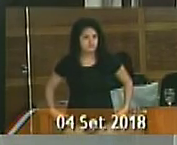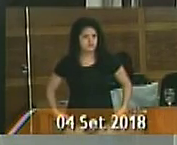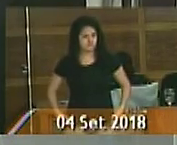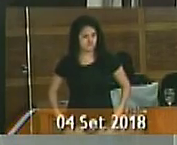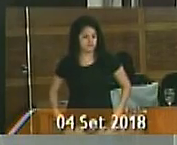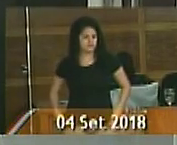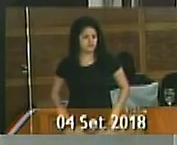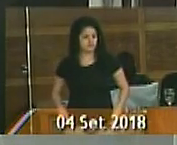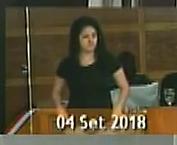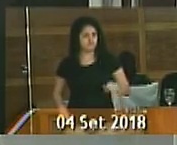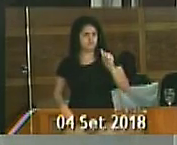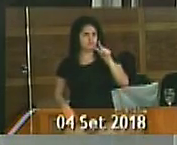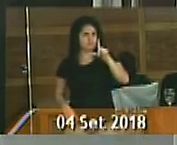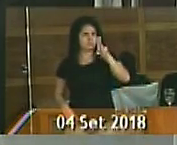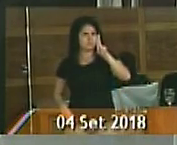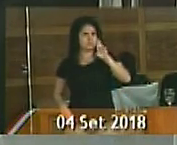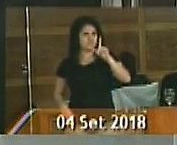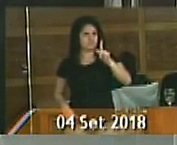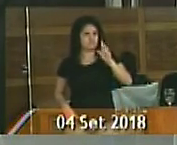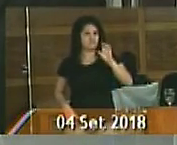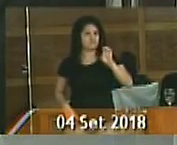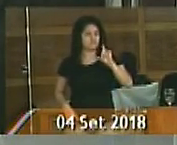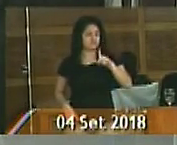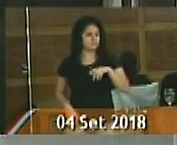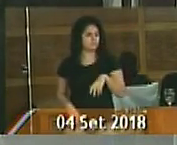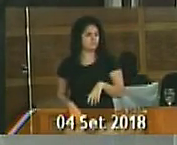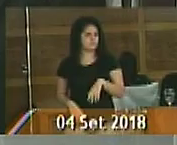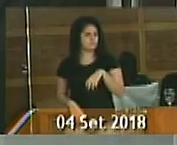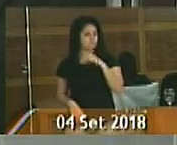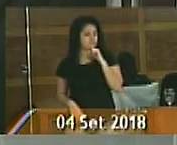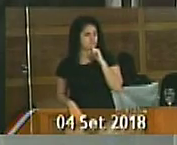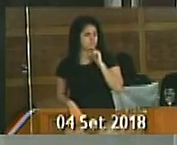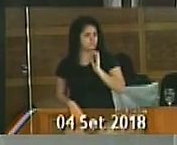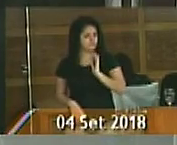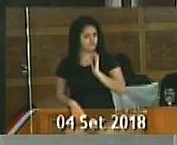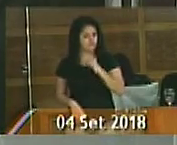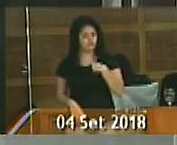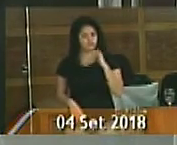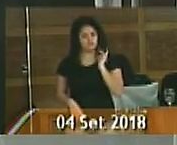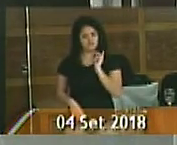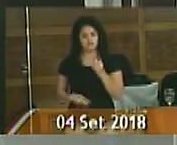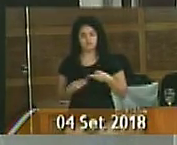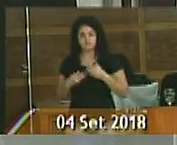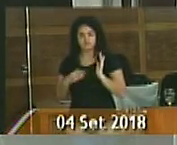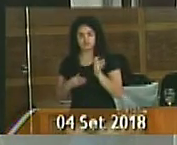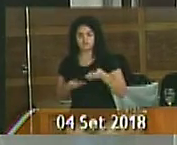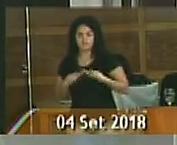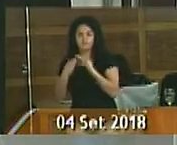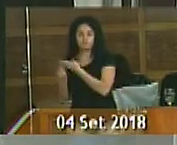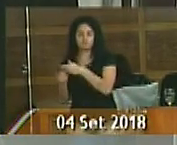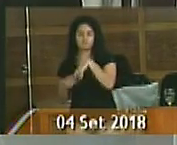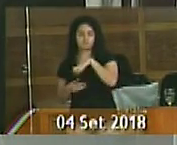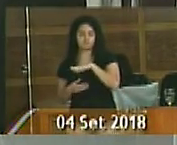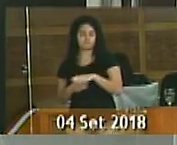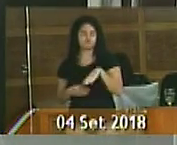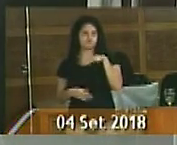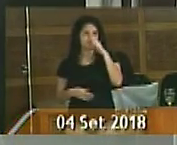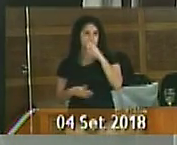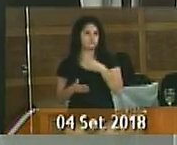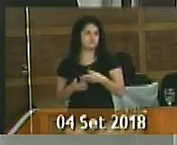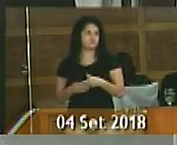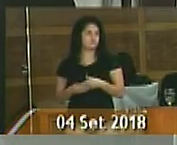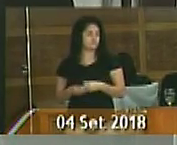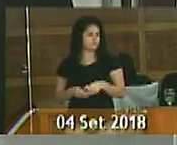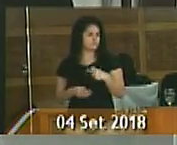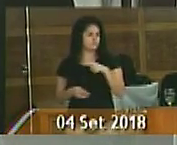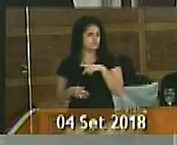E é aluguel ainda, está aqui. Então o senhor colocou, já encaminhei para o chefe do serviço público já. Então é isso aí que eu